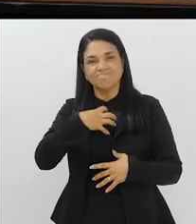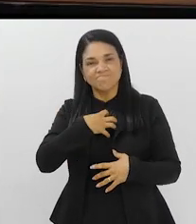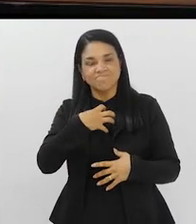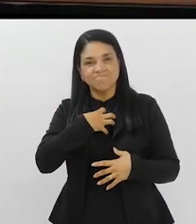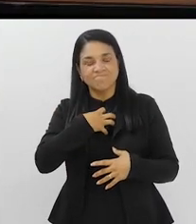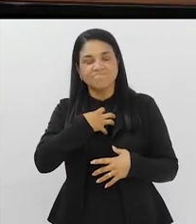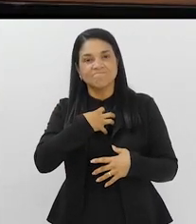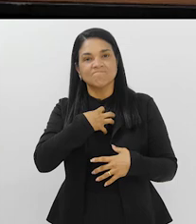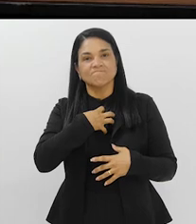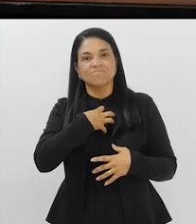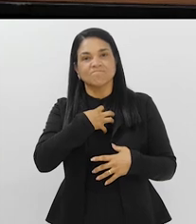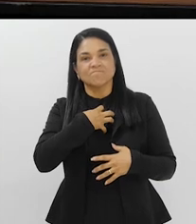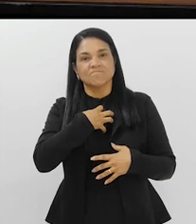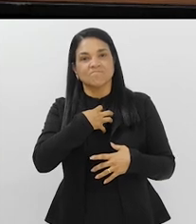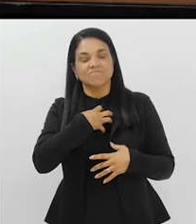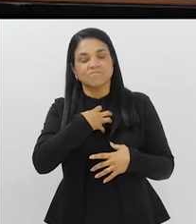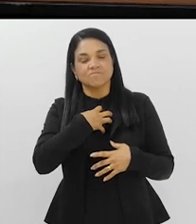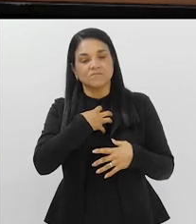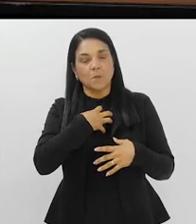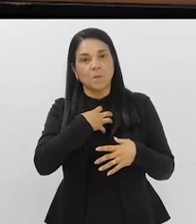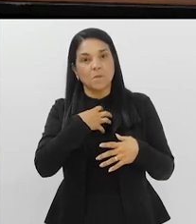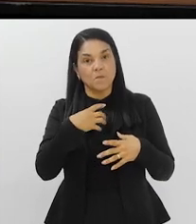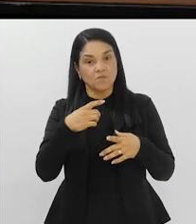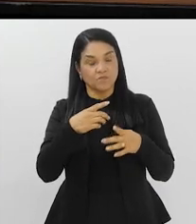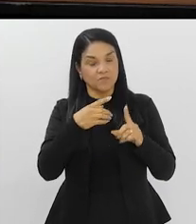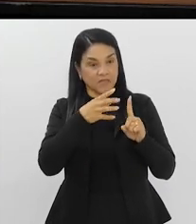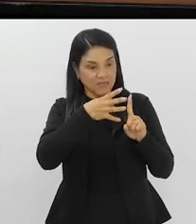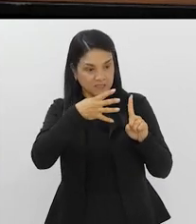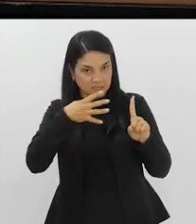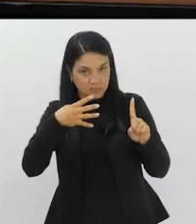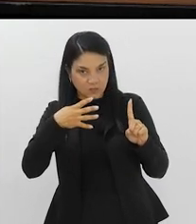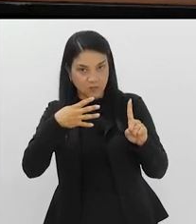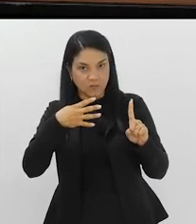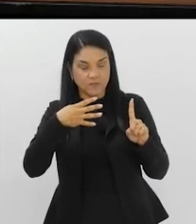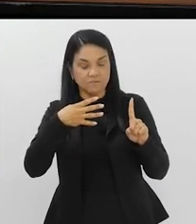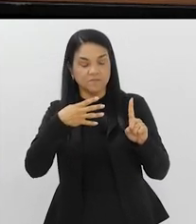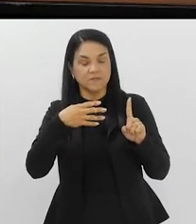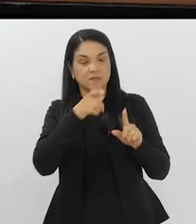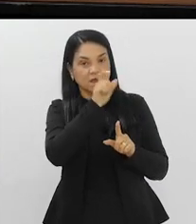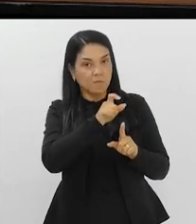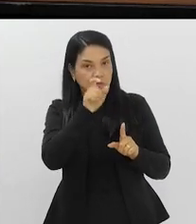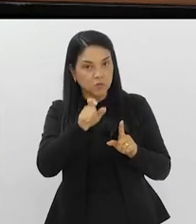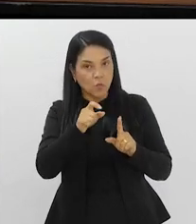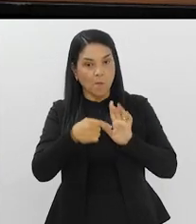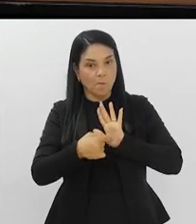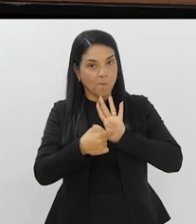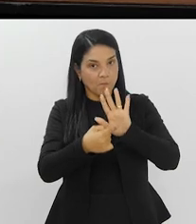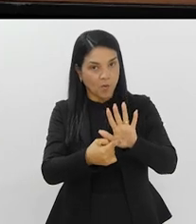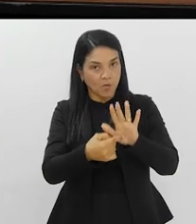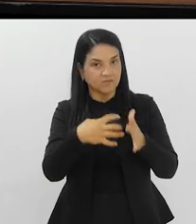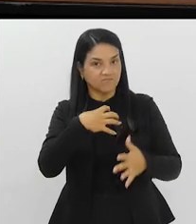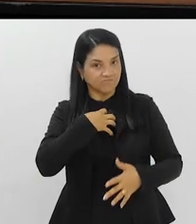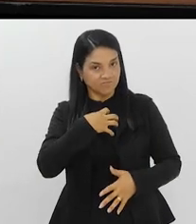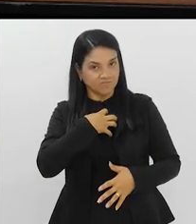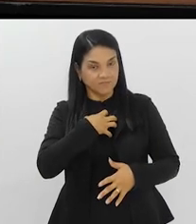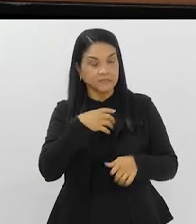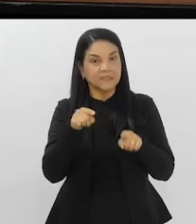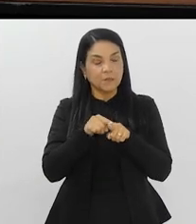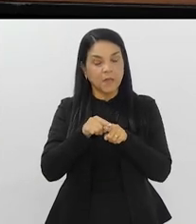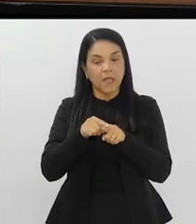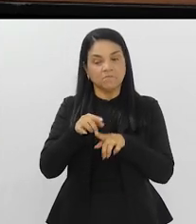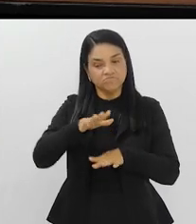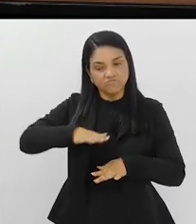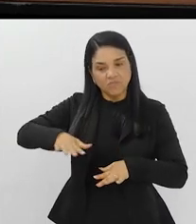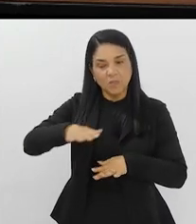esse nexo causal estabelecido entre a sintomatologia que a pessoa apresenta e as questões vividas